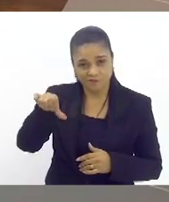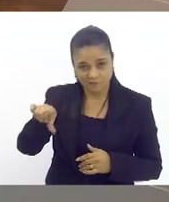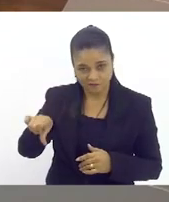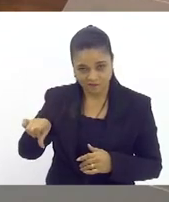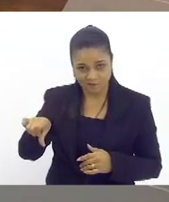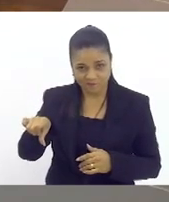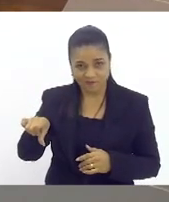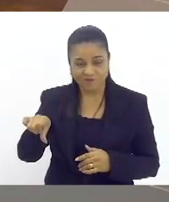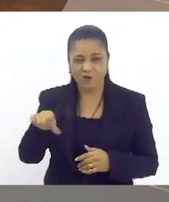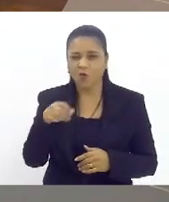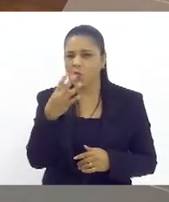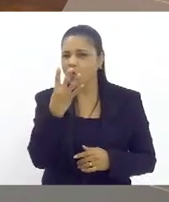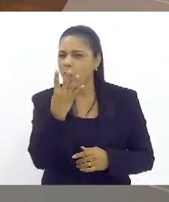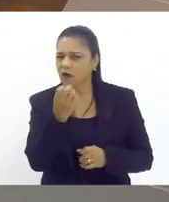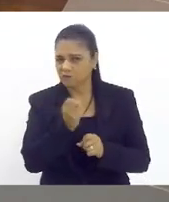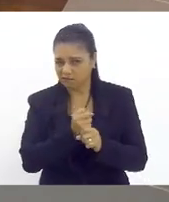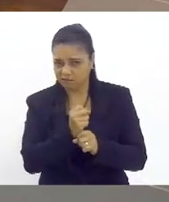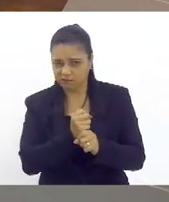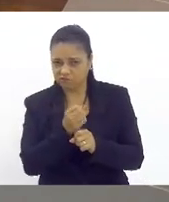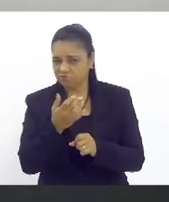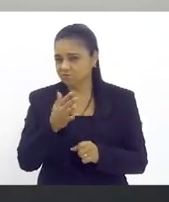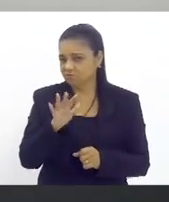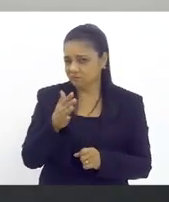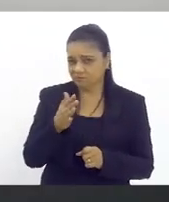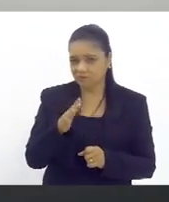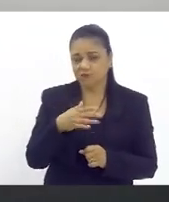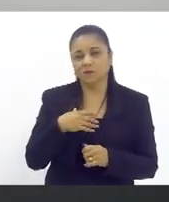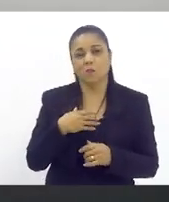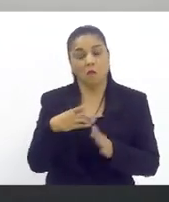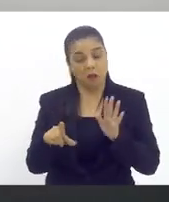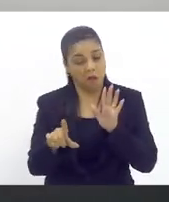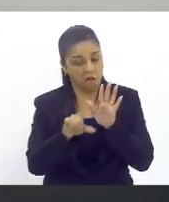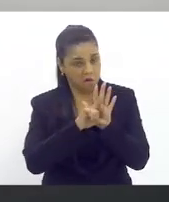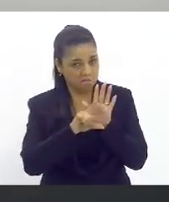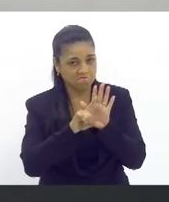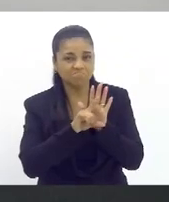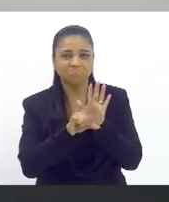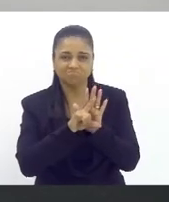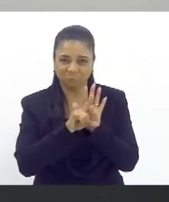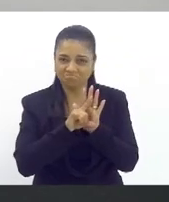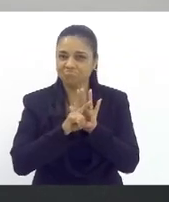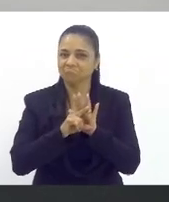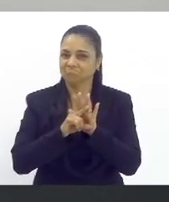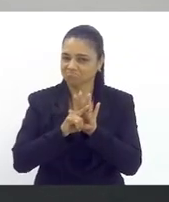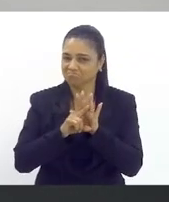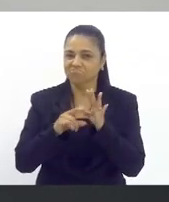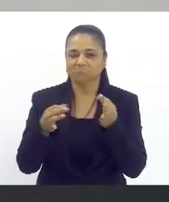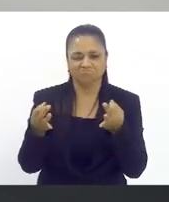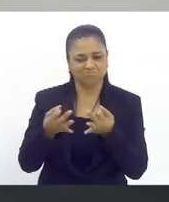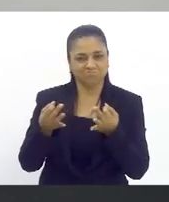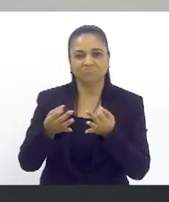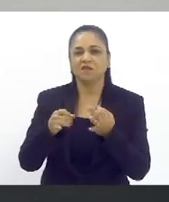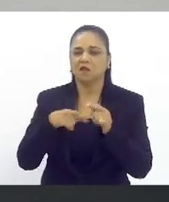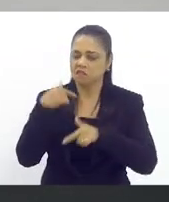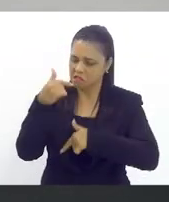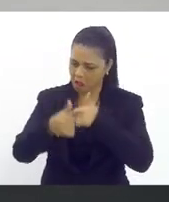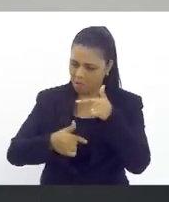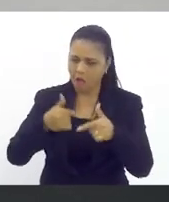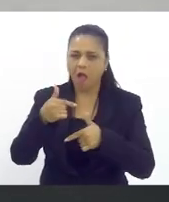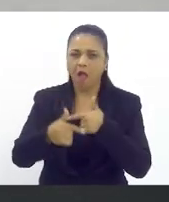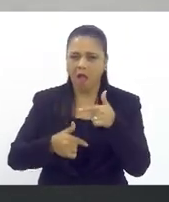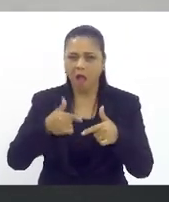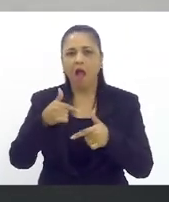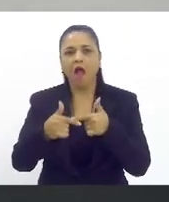quatro anos quatro anos é uma lei bacana deu trabalho fazer deu trabalho